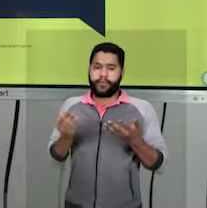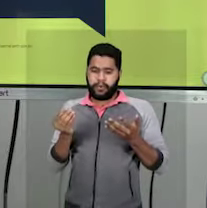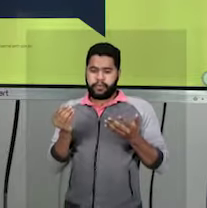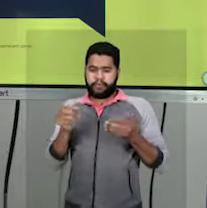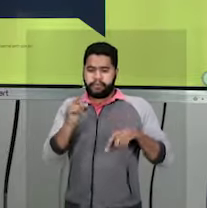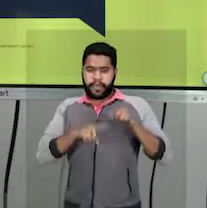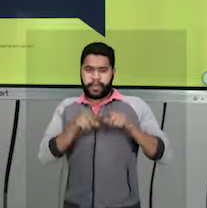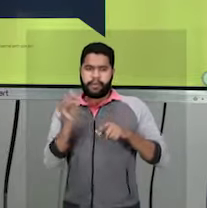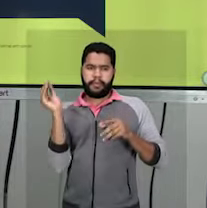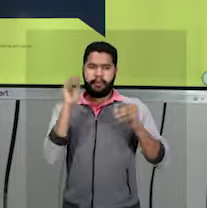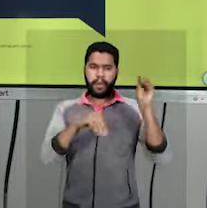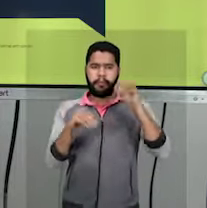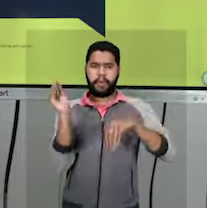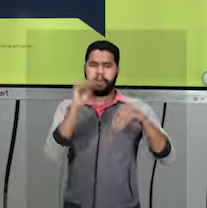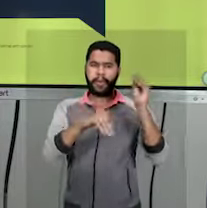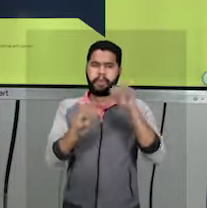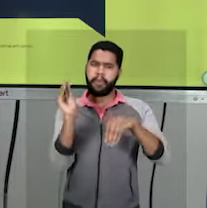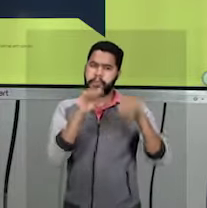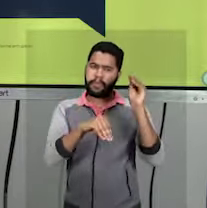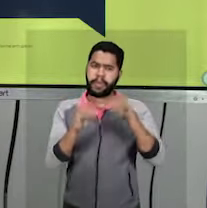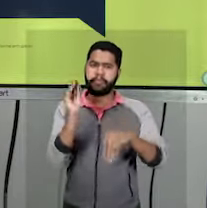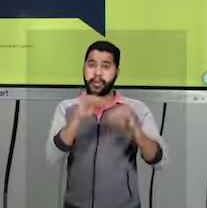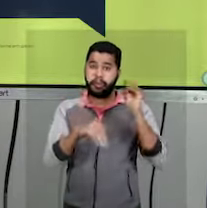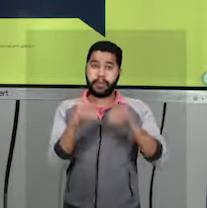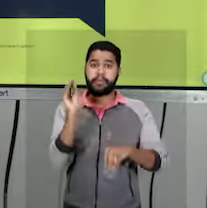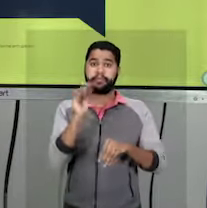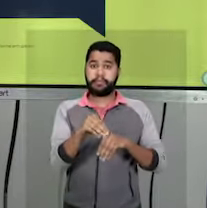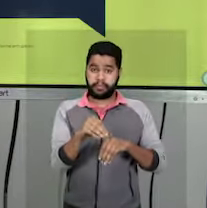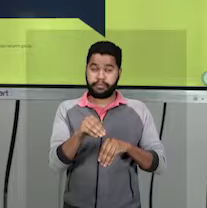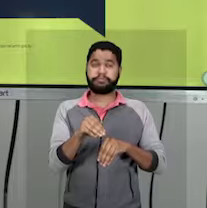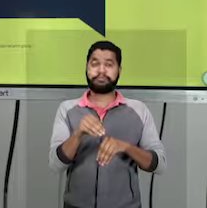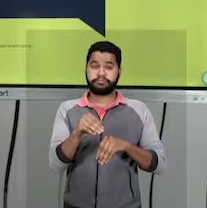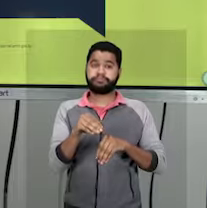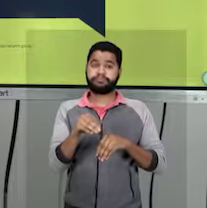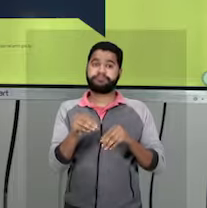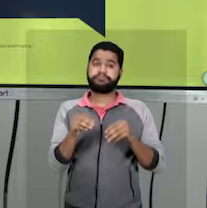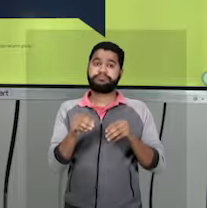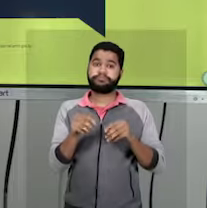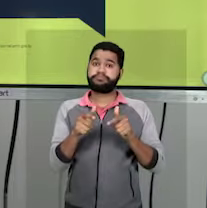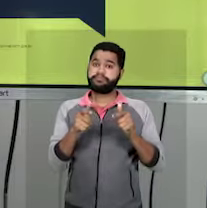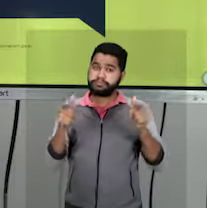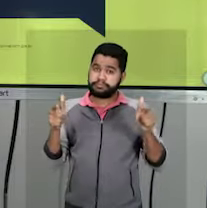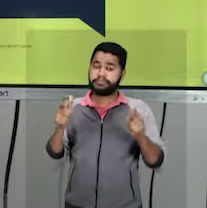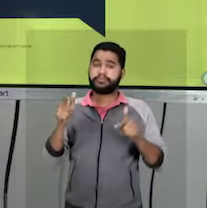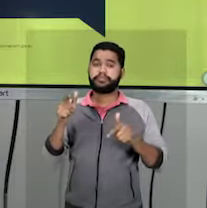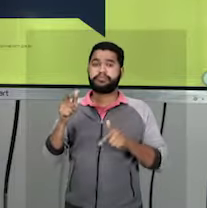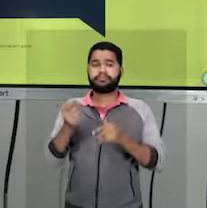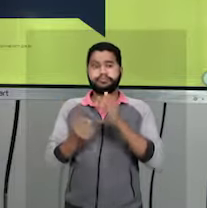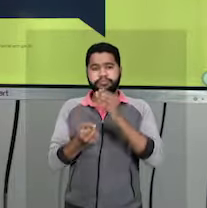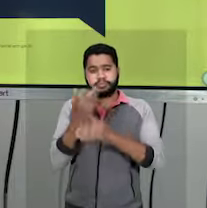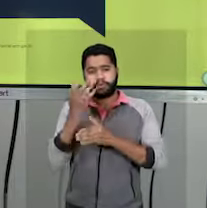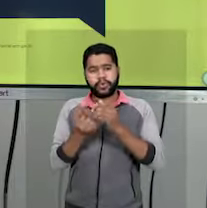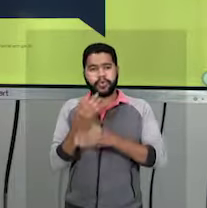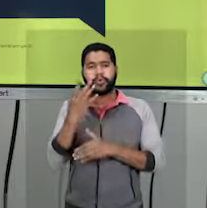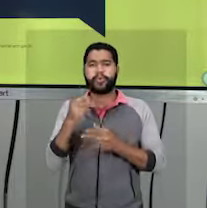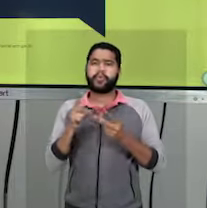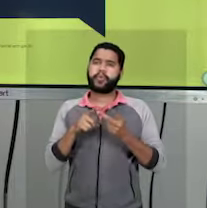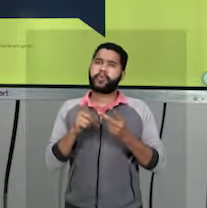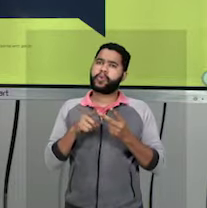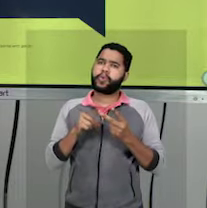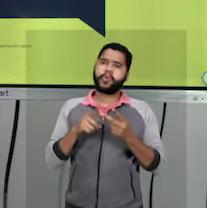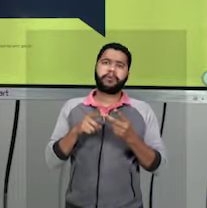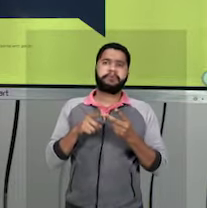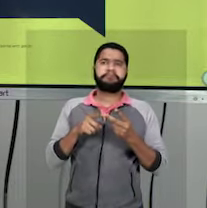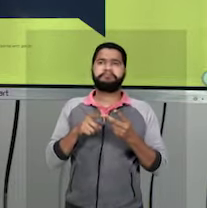abastecidos ali nos portos e grande parte da produção né ou de minerais